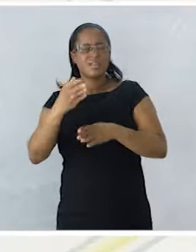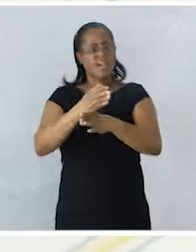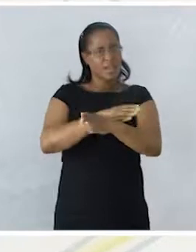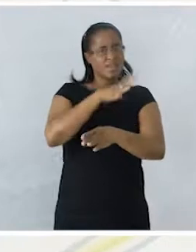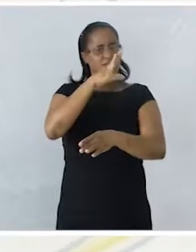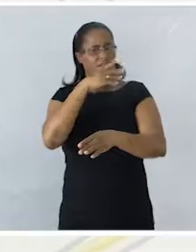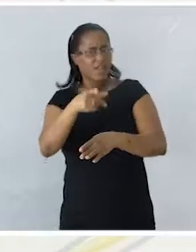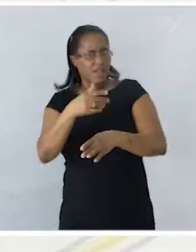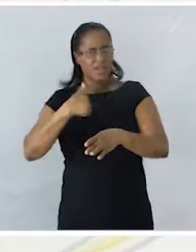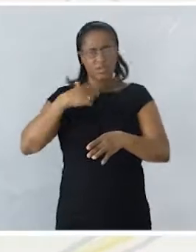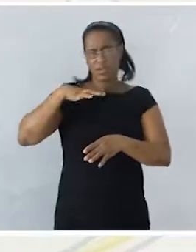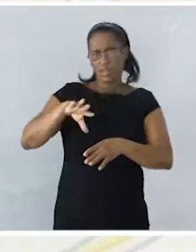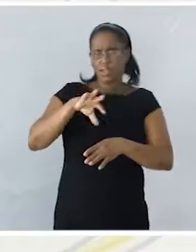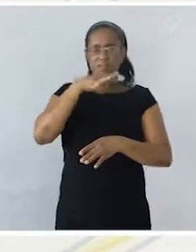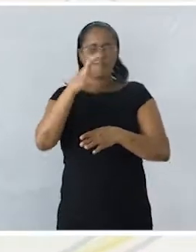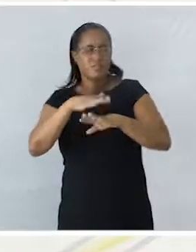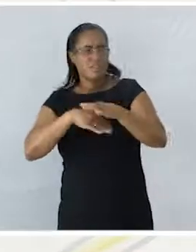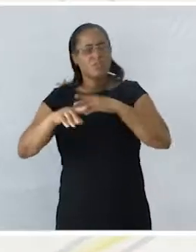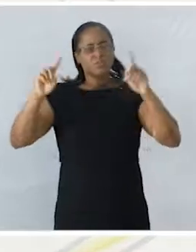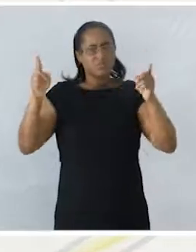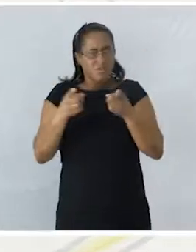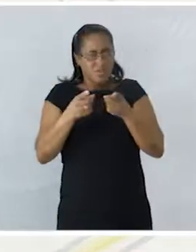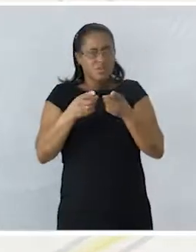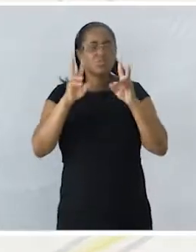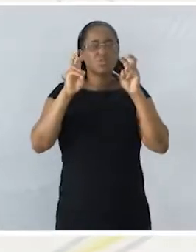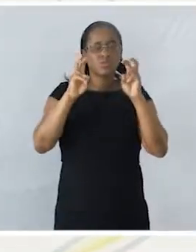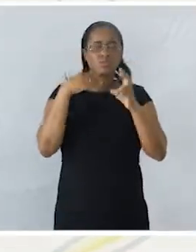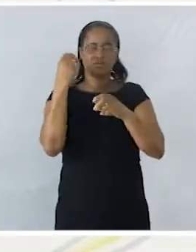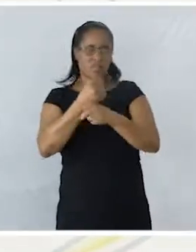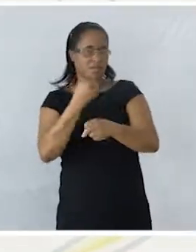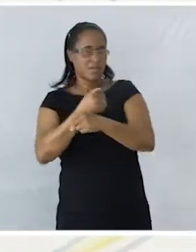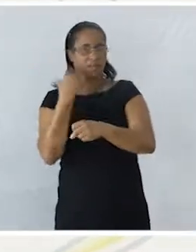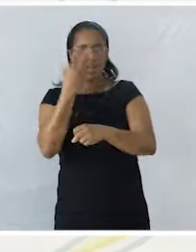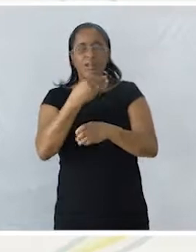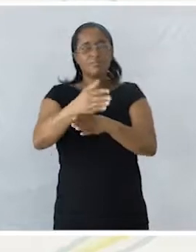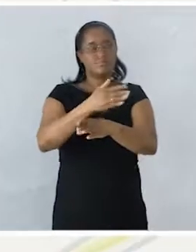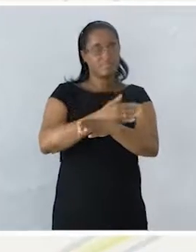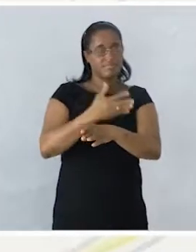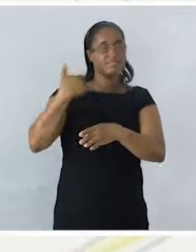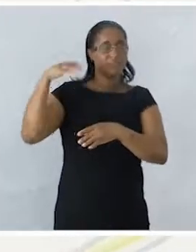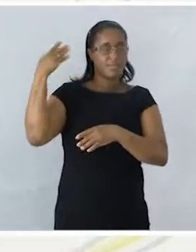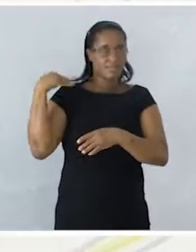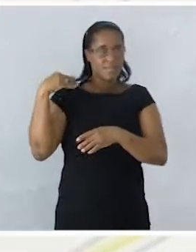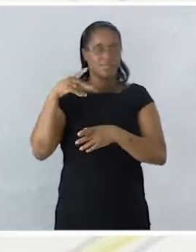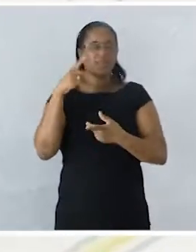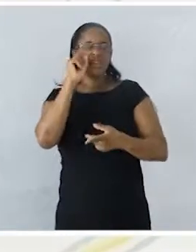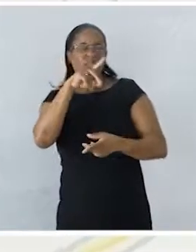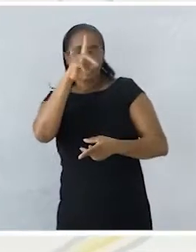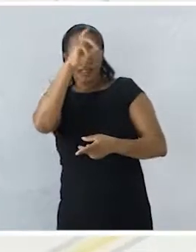revisão dos conteúdos ou do conteúdo que nós demos na aula anterior, que era sobre, alguém se lembra sobre